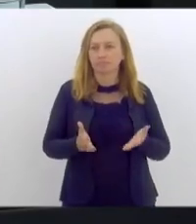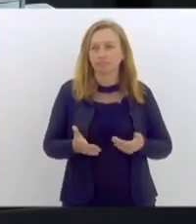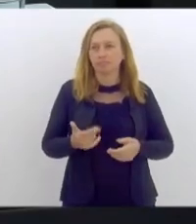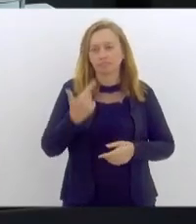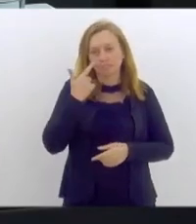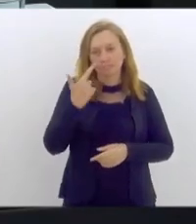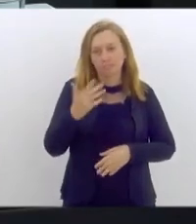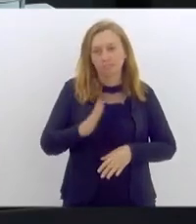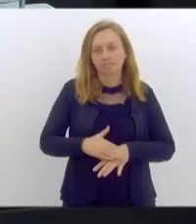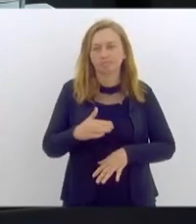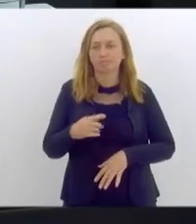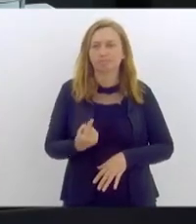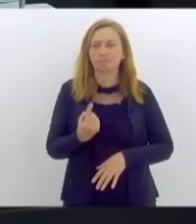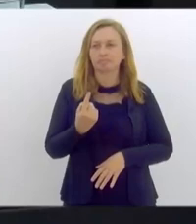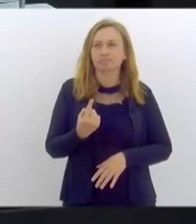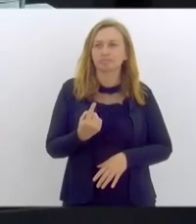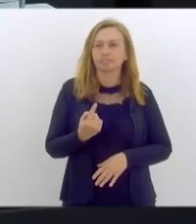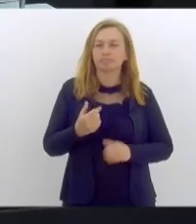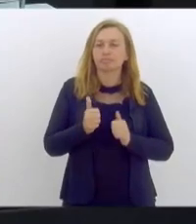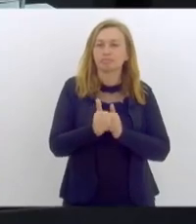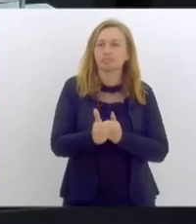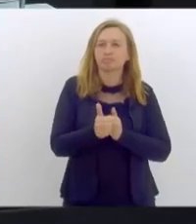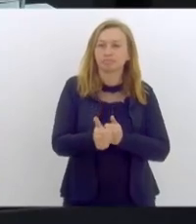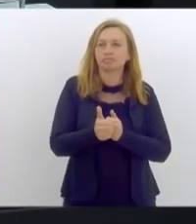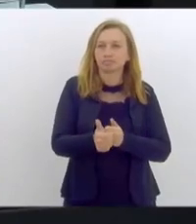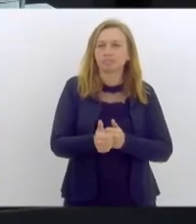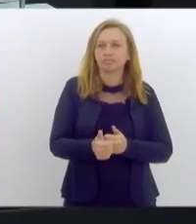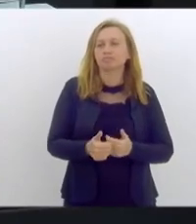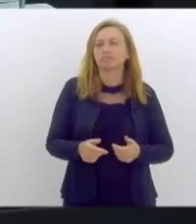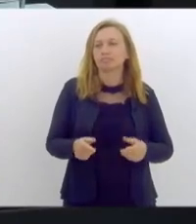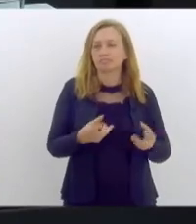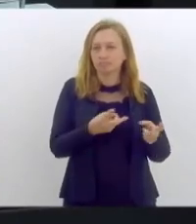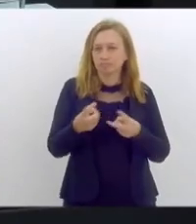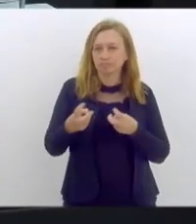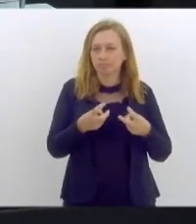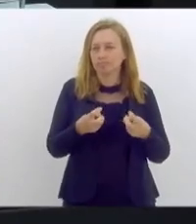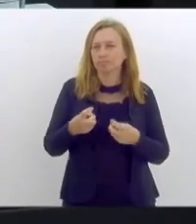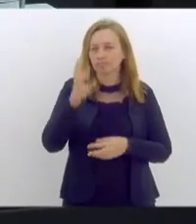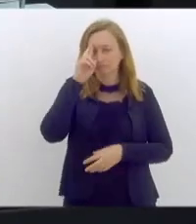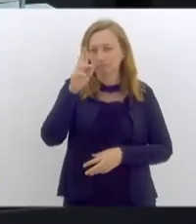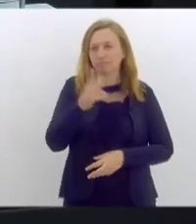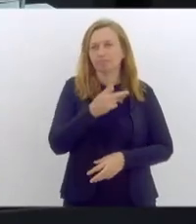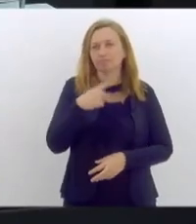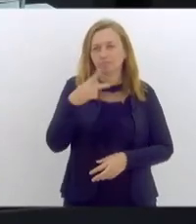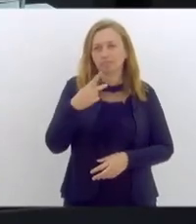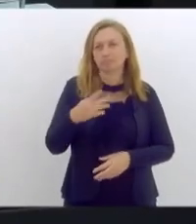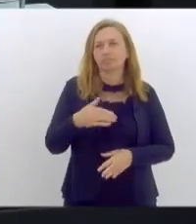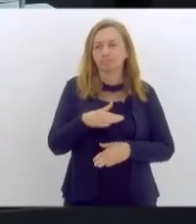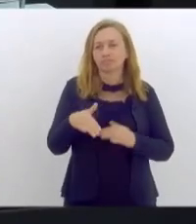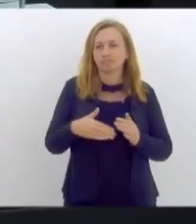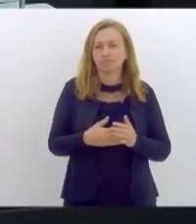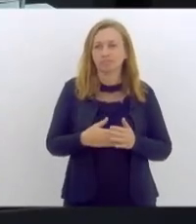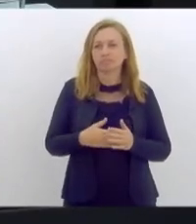tá tentando mais uma segmentação e a gente também tem que observar como sua mãe falou todos